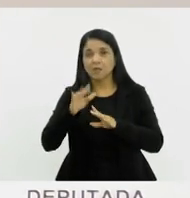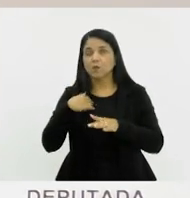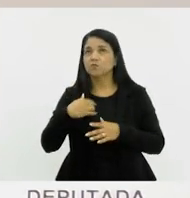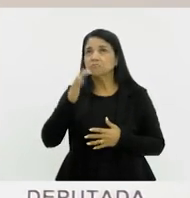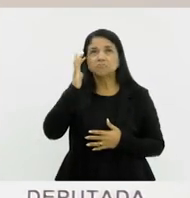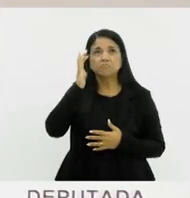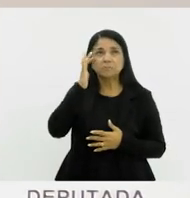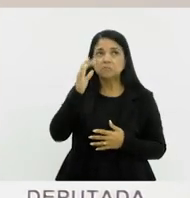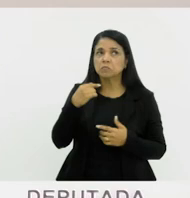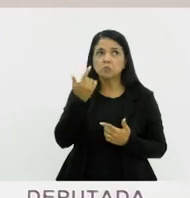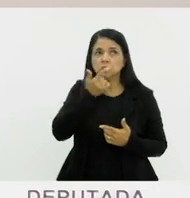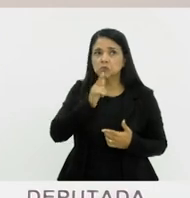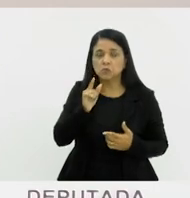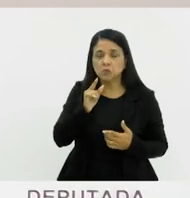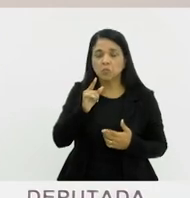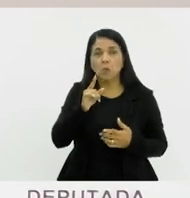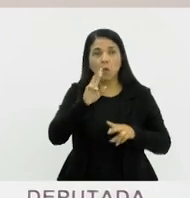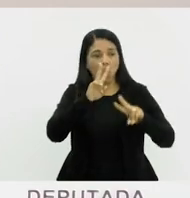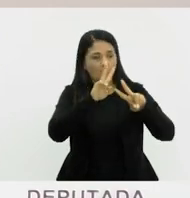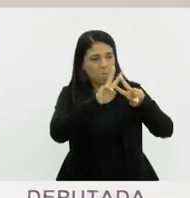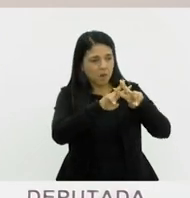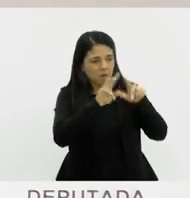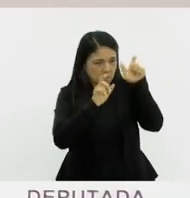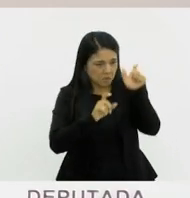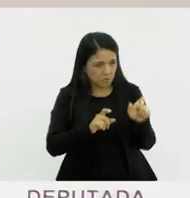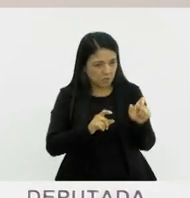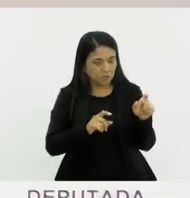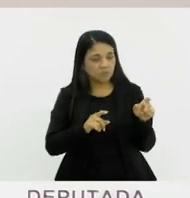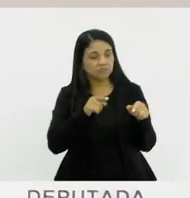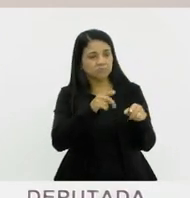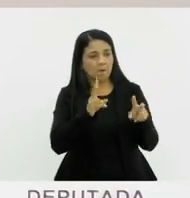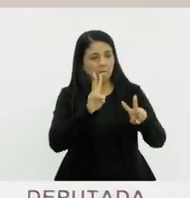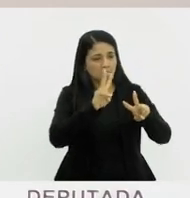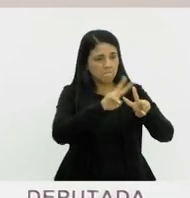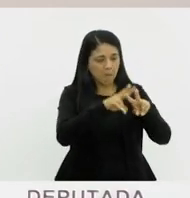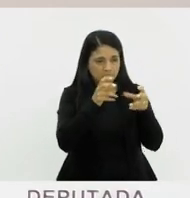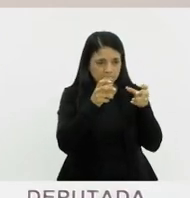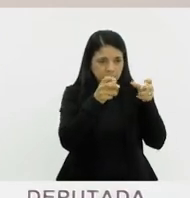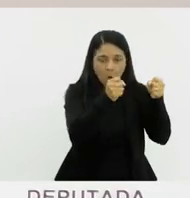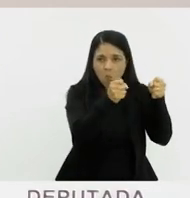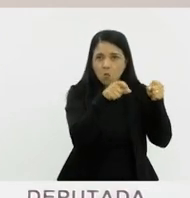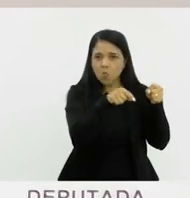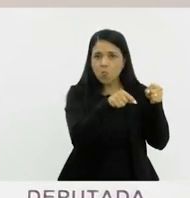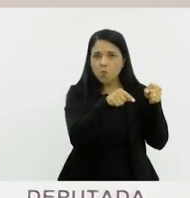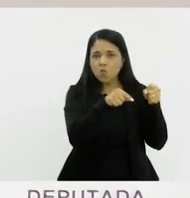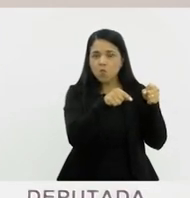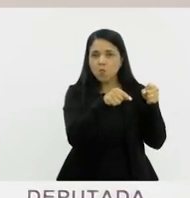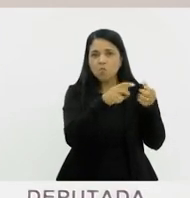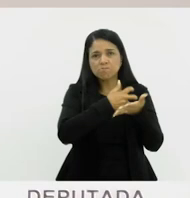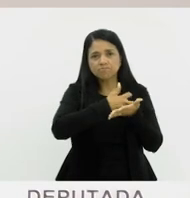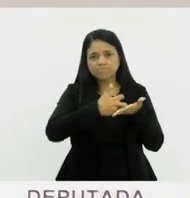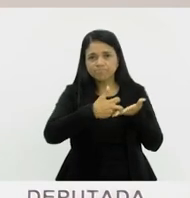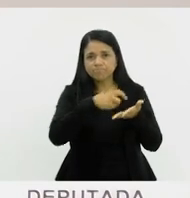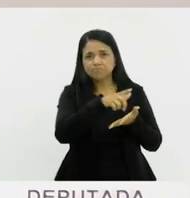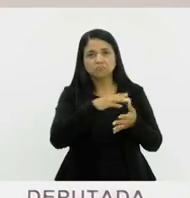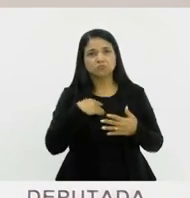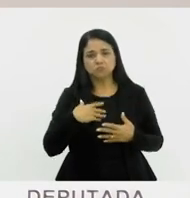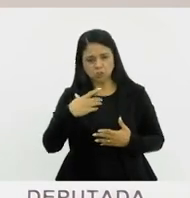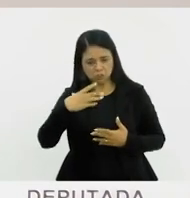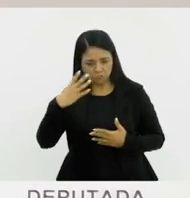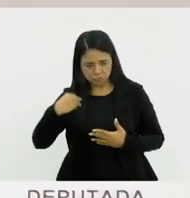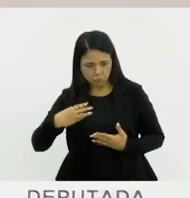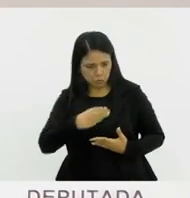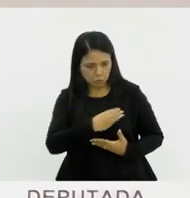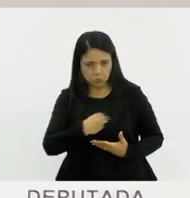que um preso chega lá no presídio para cumprir a sua pena, não passou por uma chapa do pulmão, não mediu